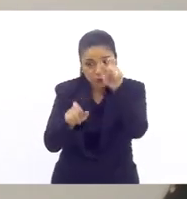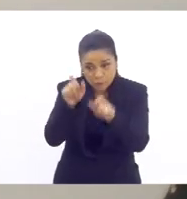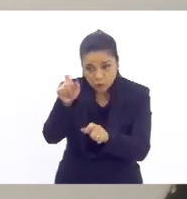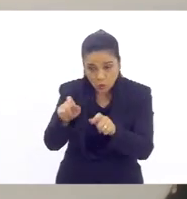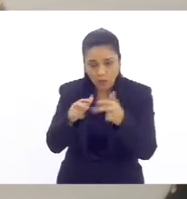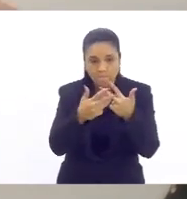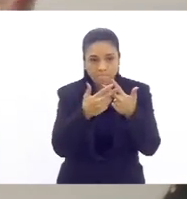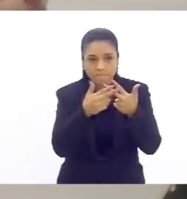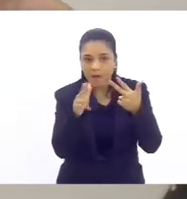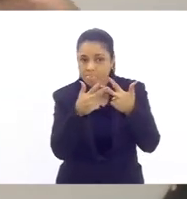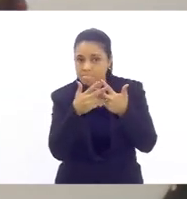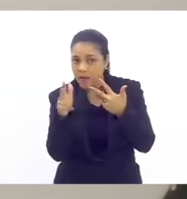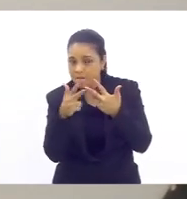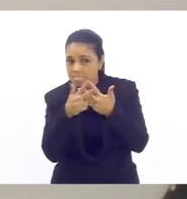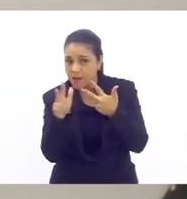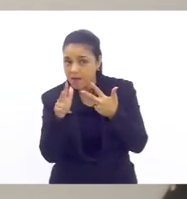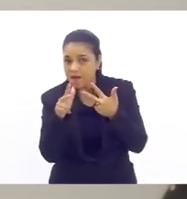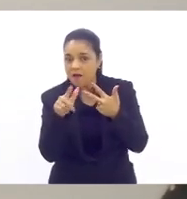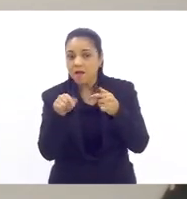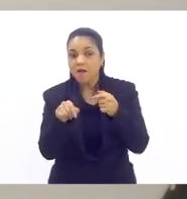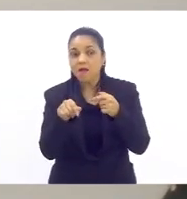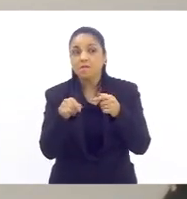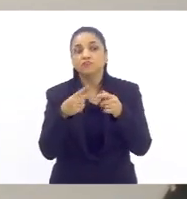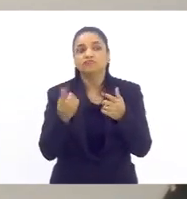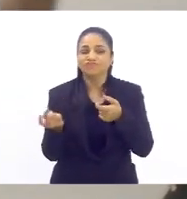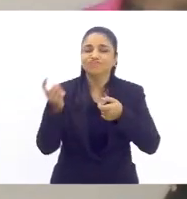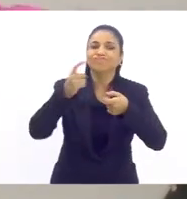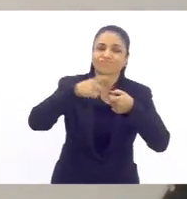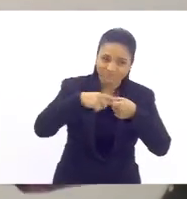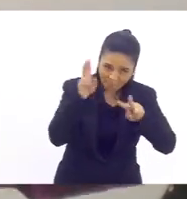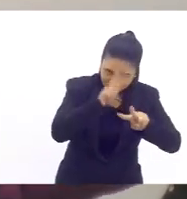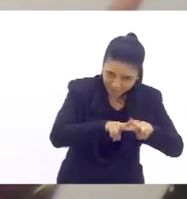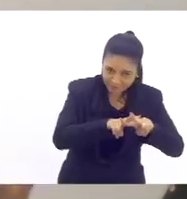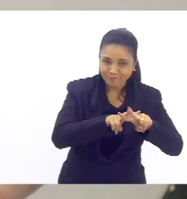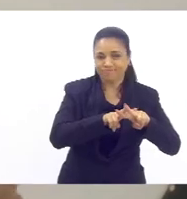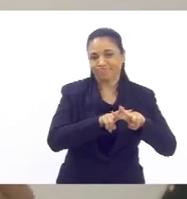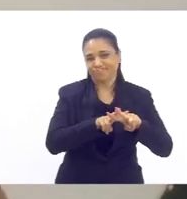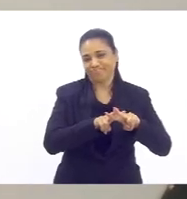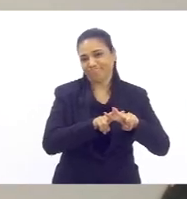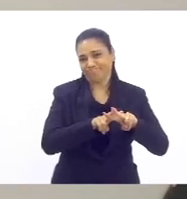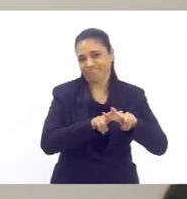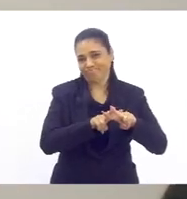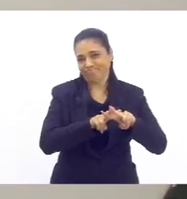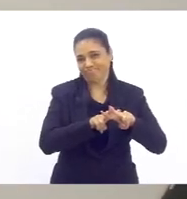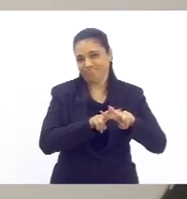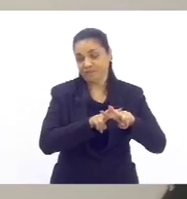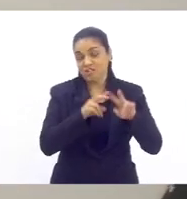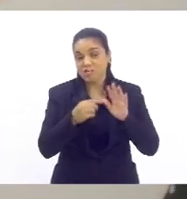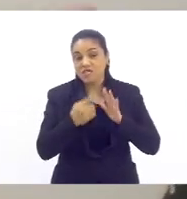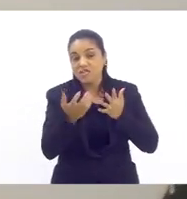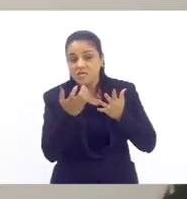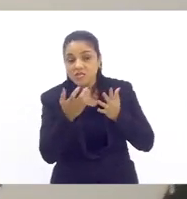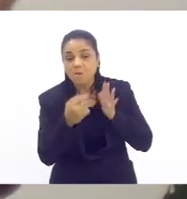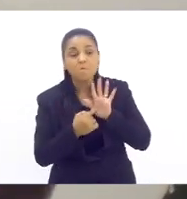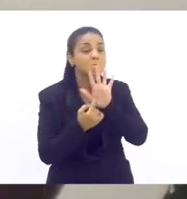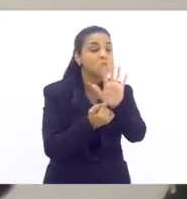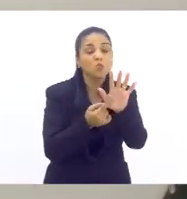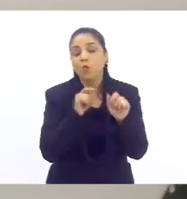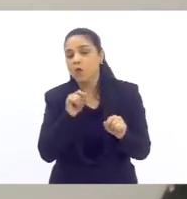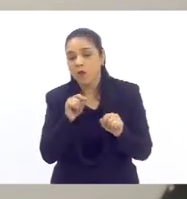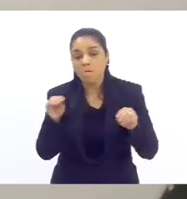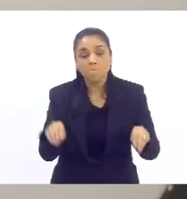soltas isso não implicava num índice de reincidência porque a gente queria mostrar que não há prejuízo se